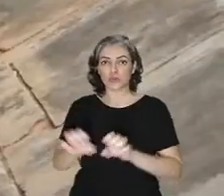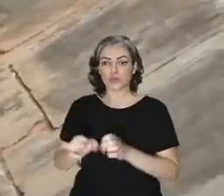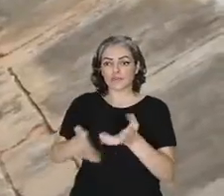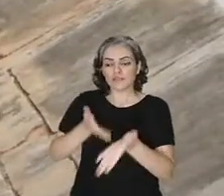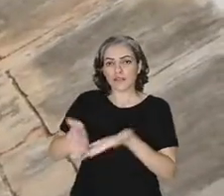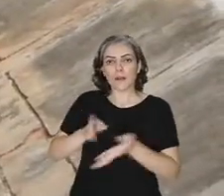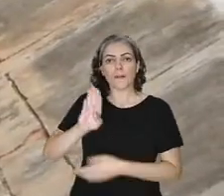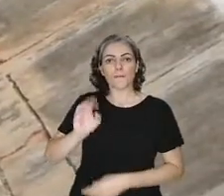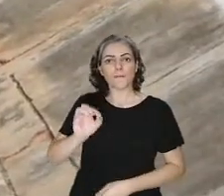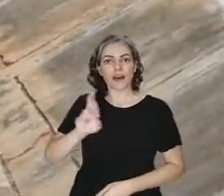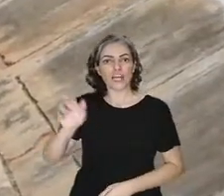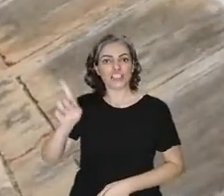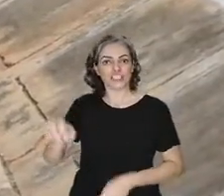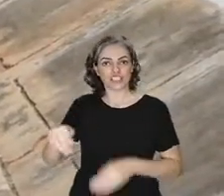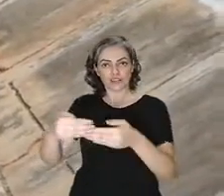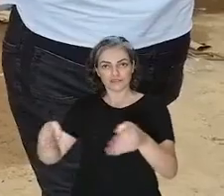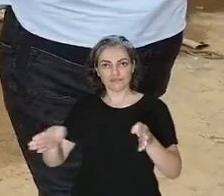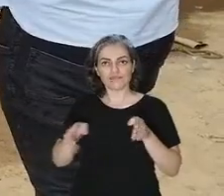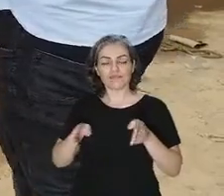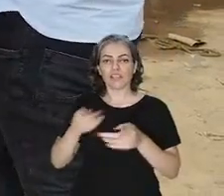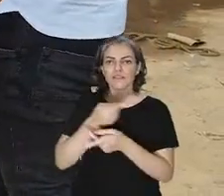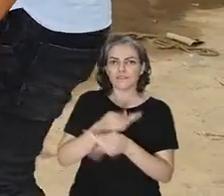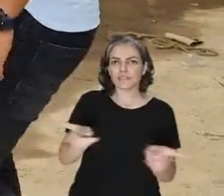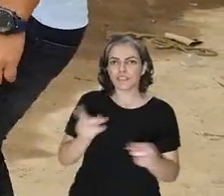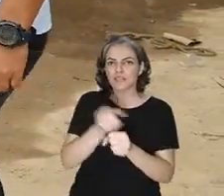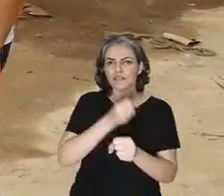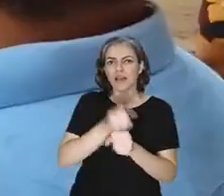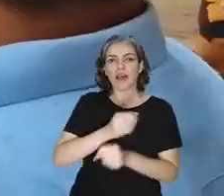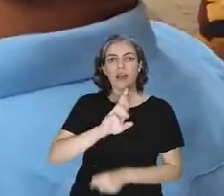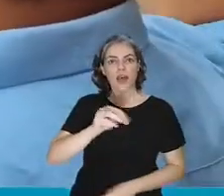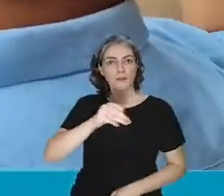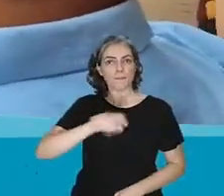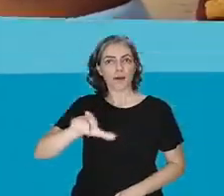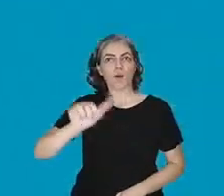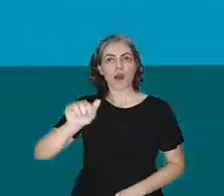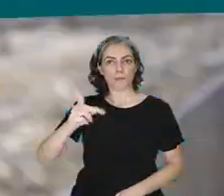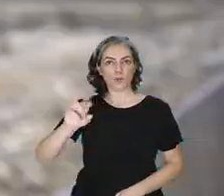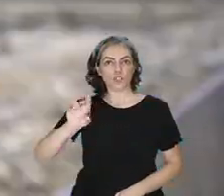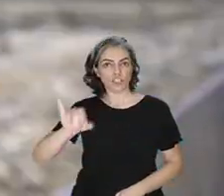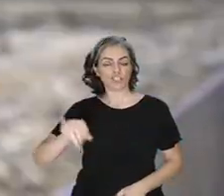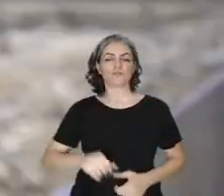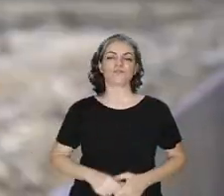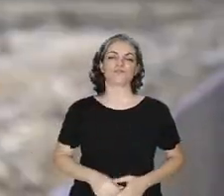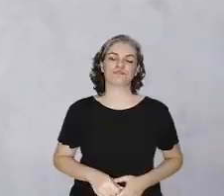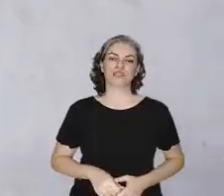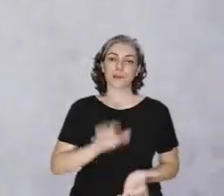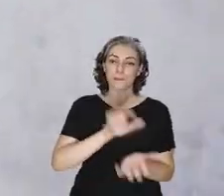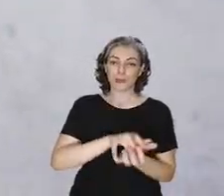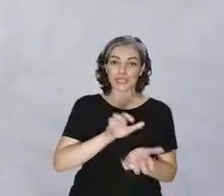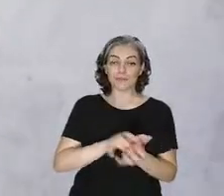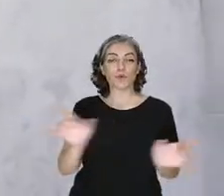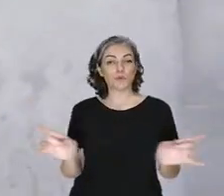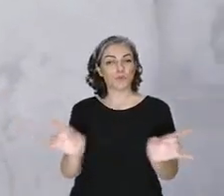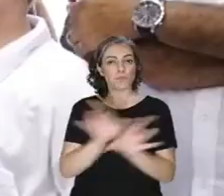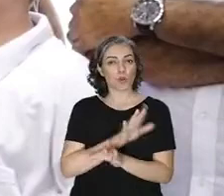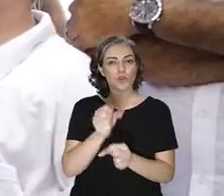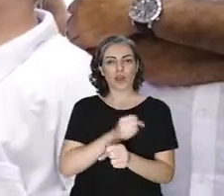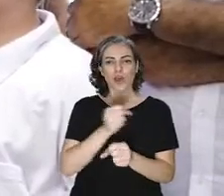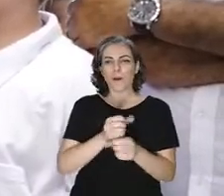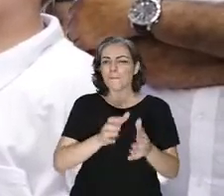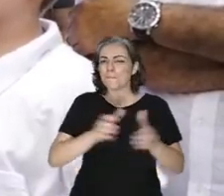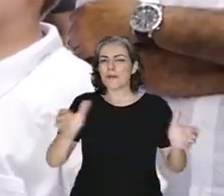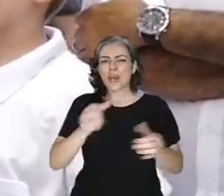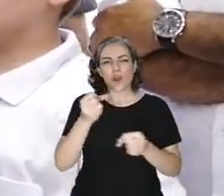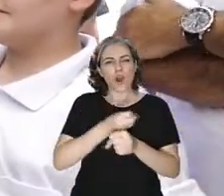estrutura de recuperação da barragem Engenheiro ávidos e vistoriamos a obra do ramal do apodi em Pernambuco entregamos a